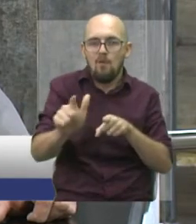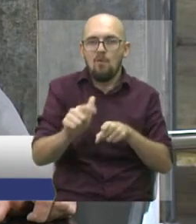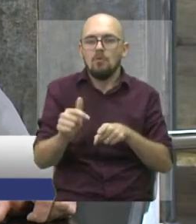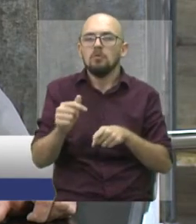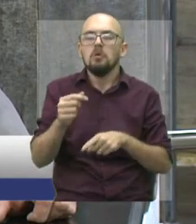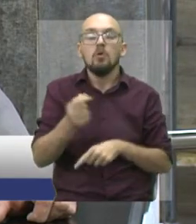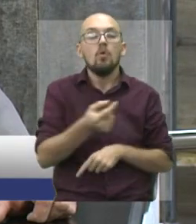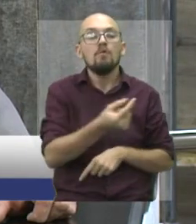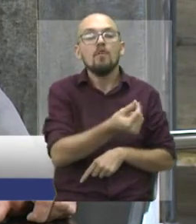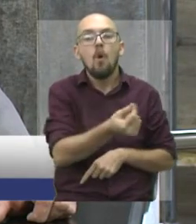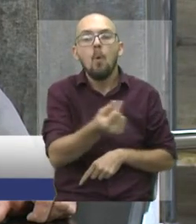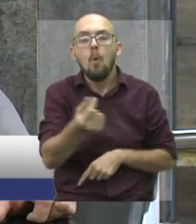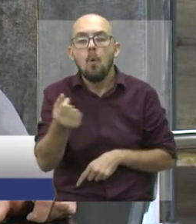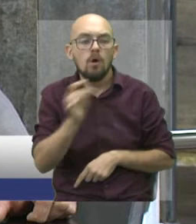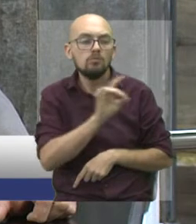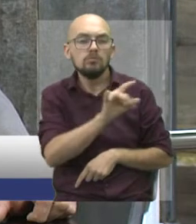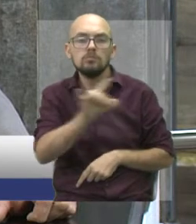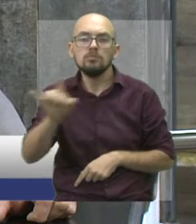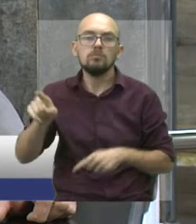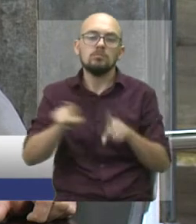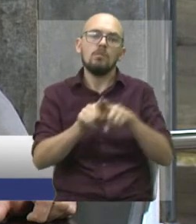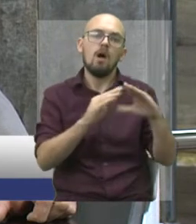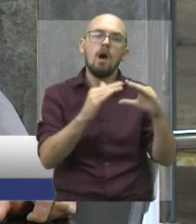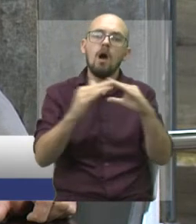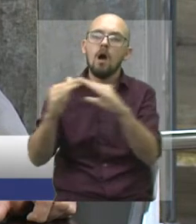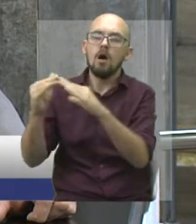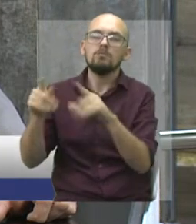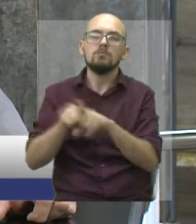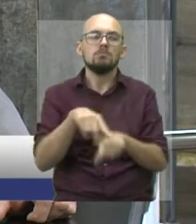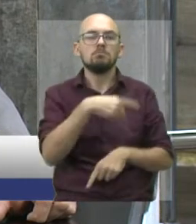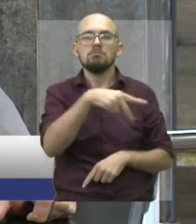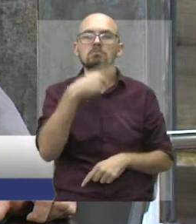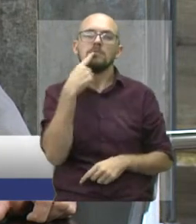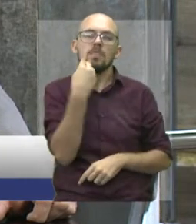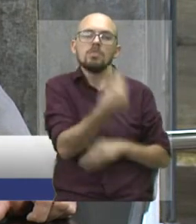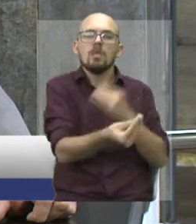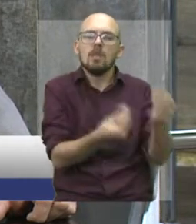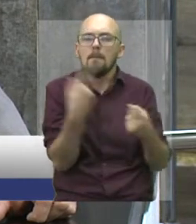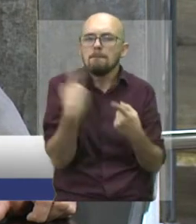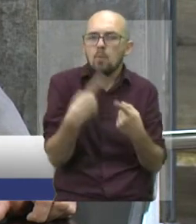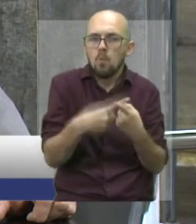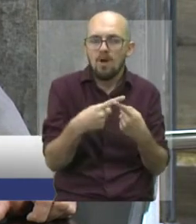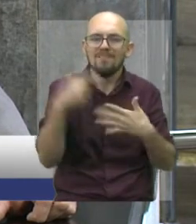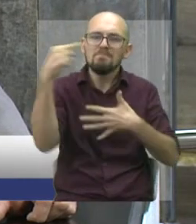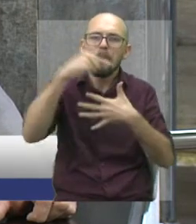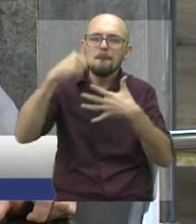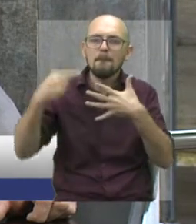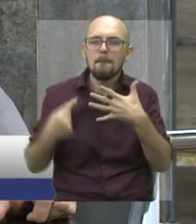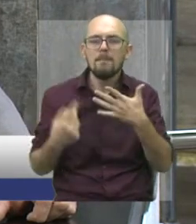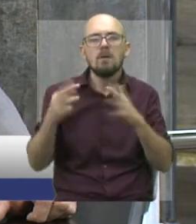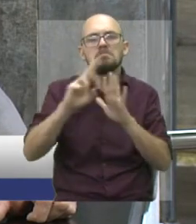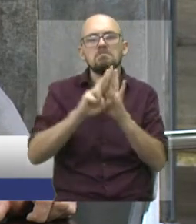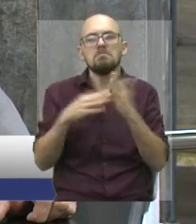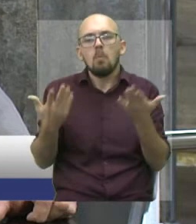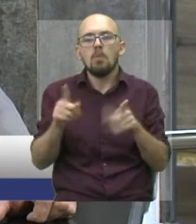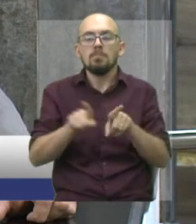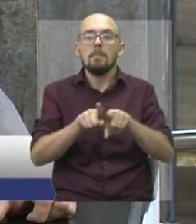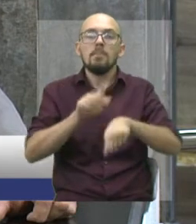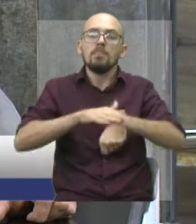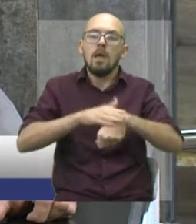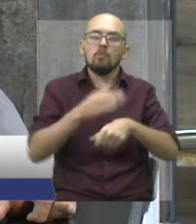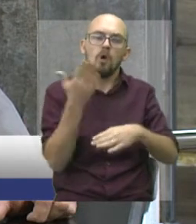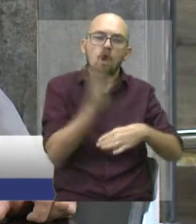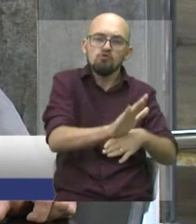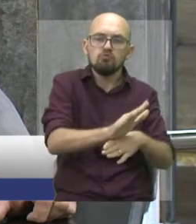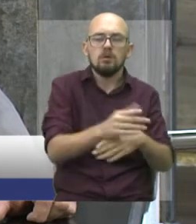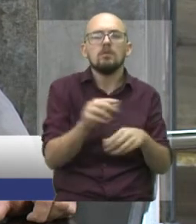da locação de cada imóvel, quais são os critérios utilizados para a concessão desse benefício, Por quanto tempo é concedido o benefício e qual a